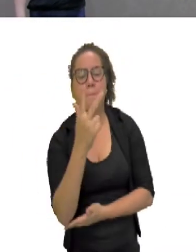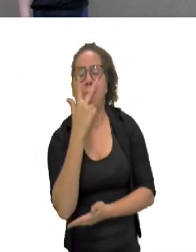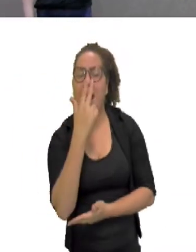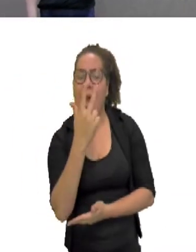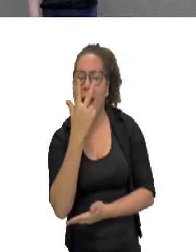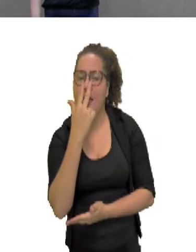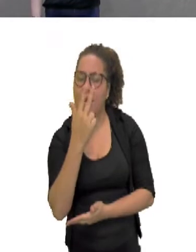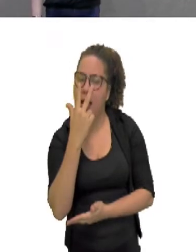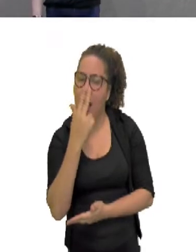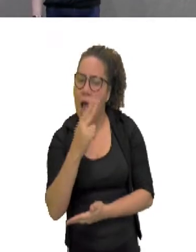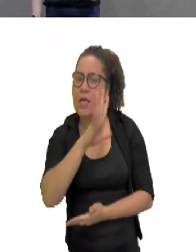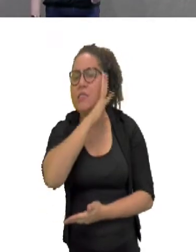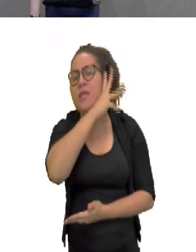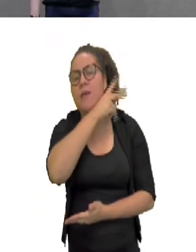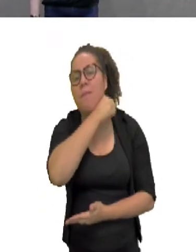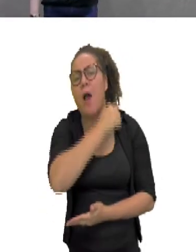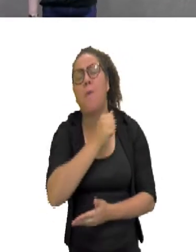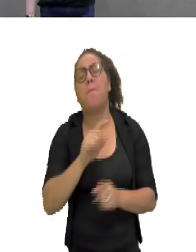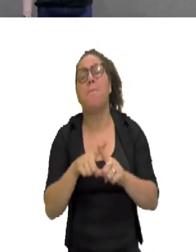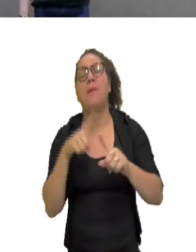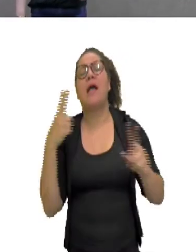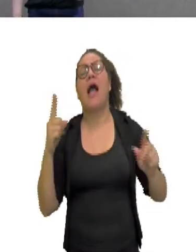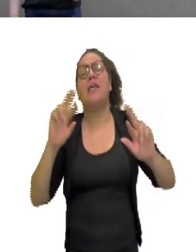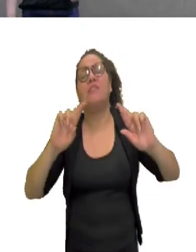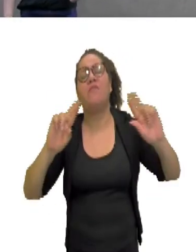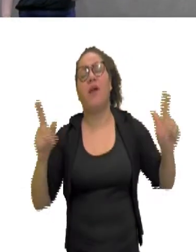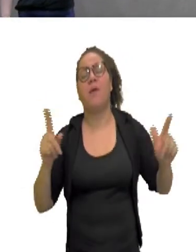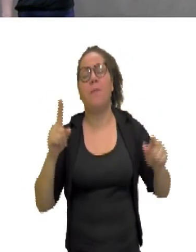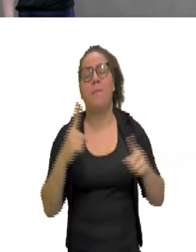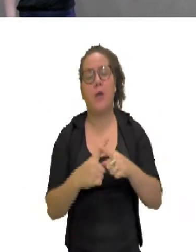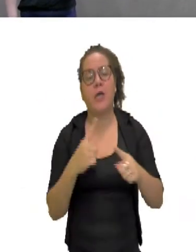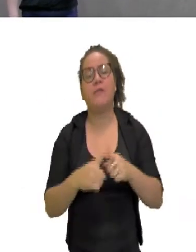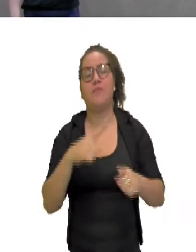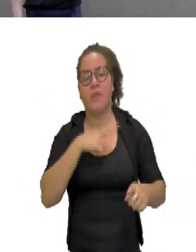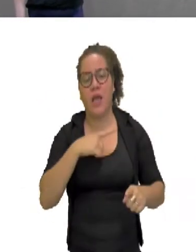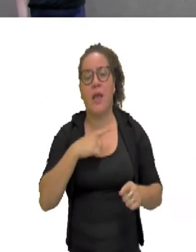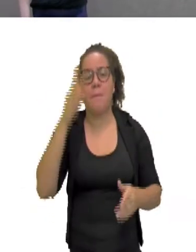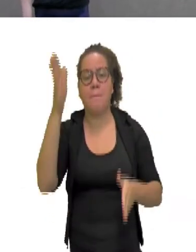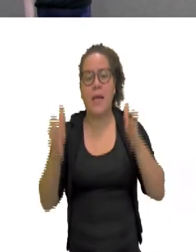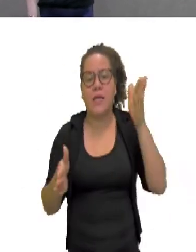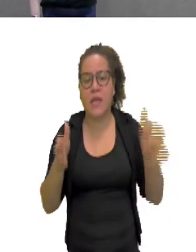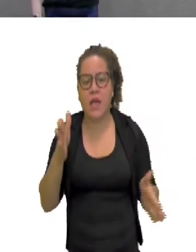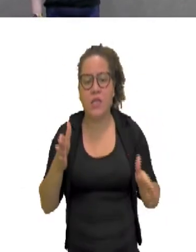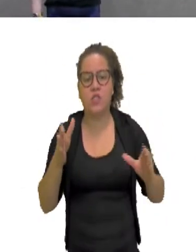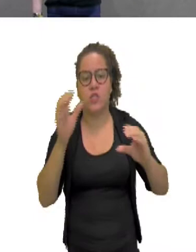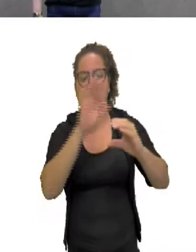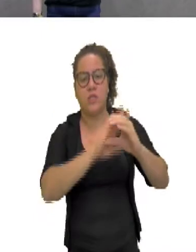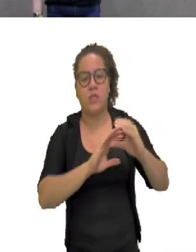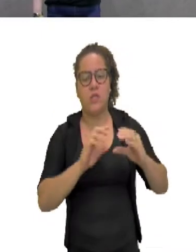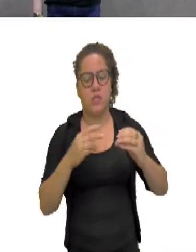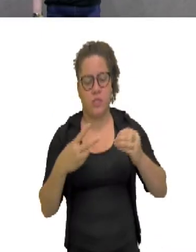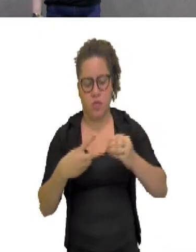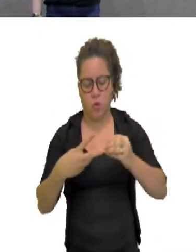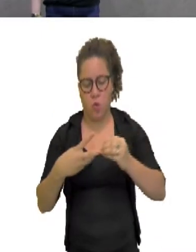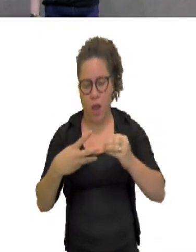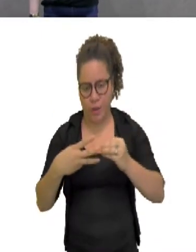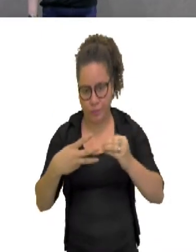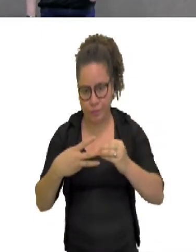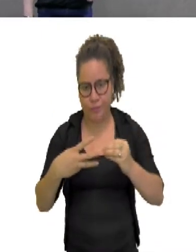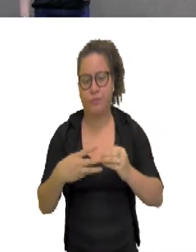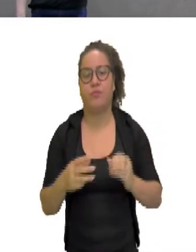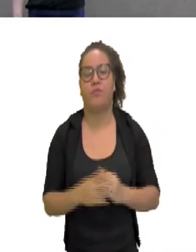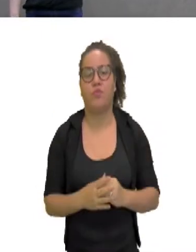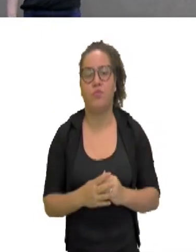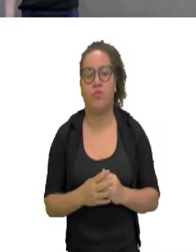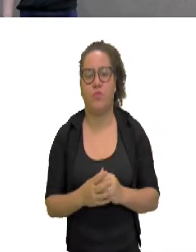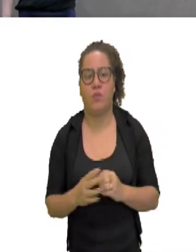diferem delas por possuírem parede celular e são adequadas ao modo de vida das plantas. Sua